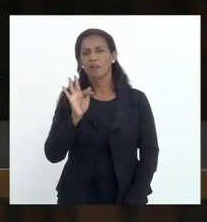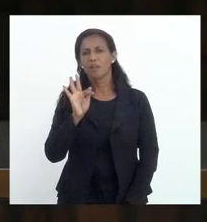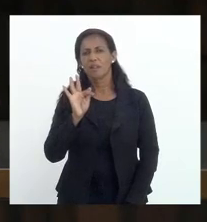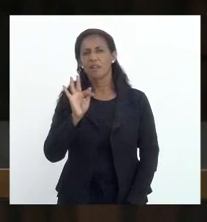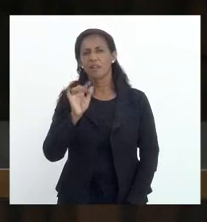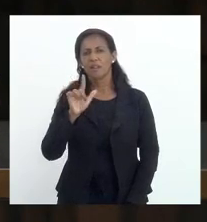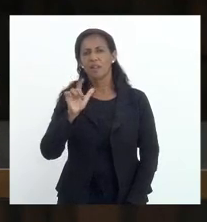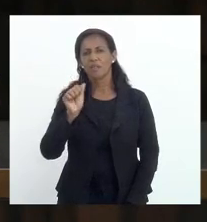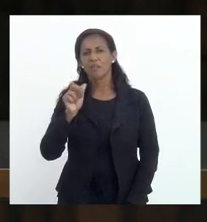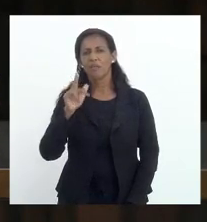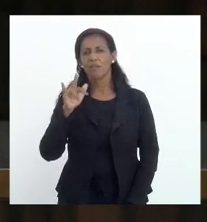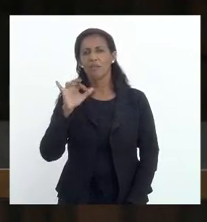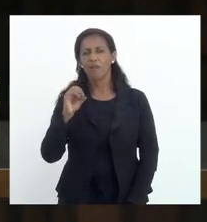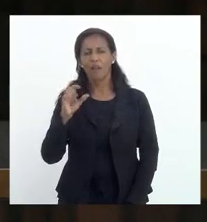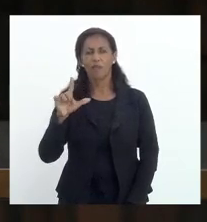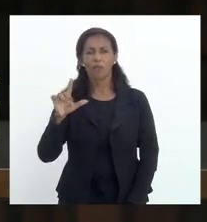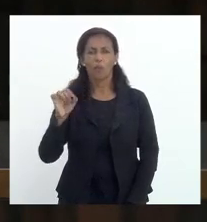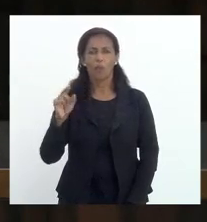senhor Flávio Lopes,